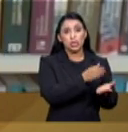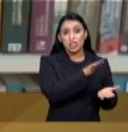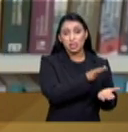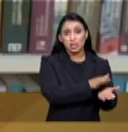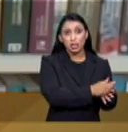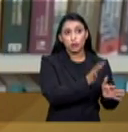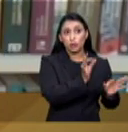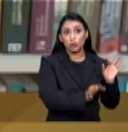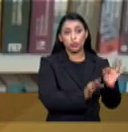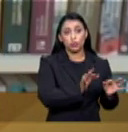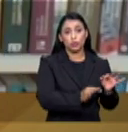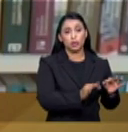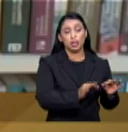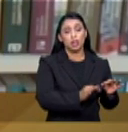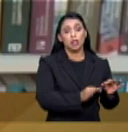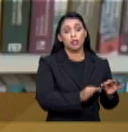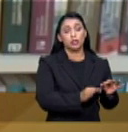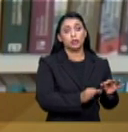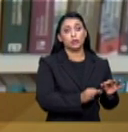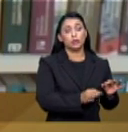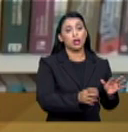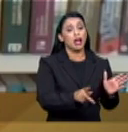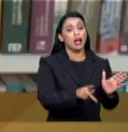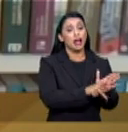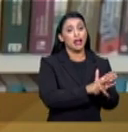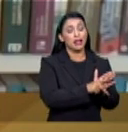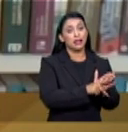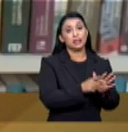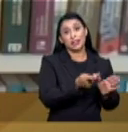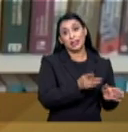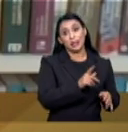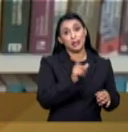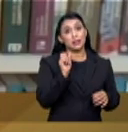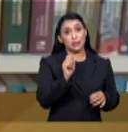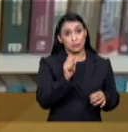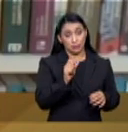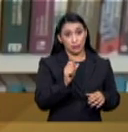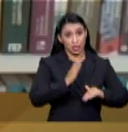mérito, a relação jurídica substancial da qual a União é parte.